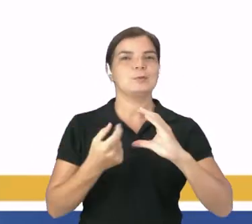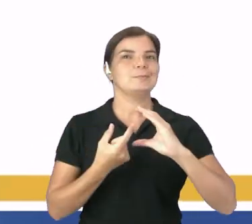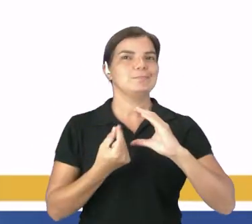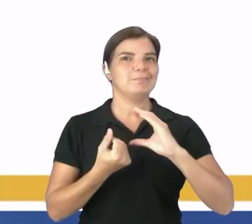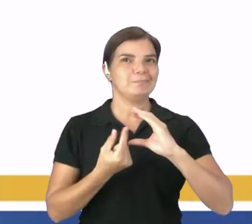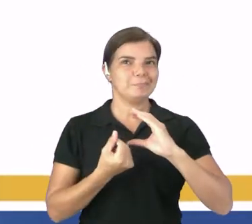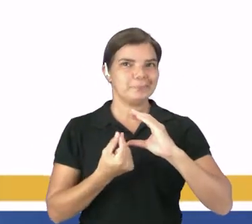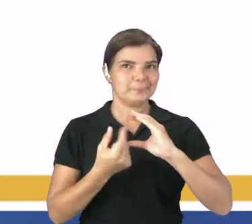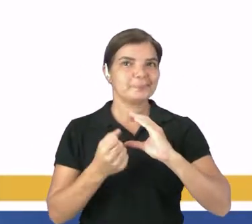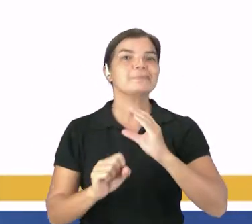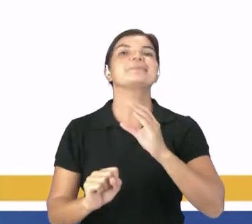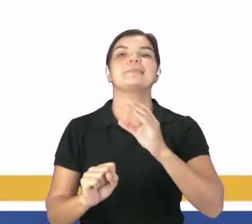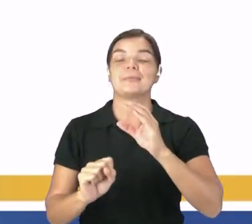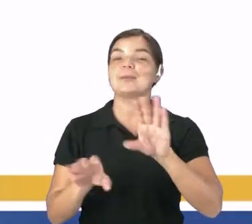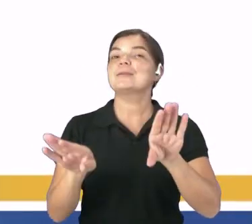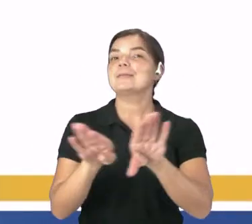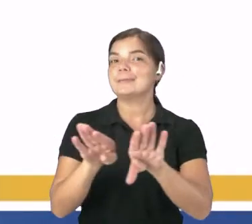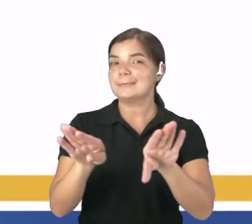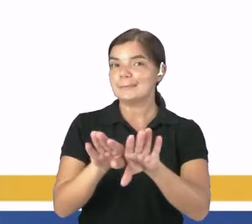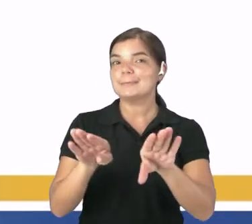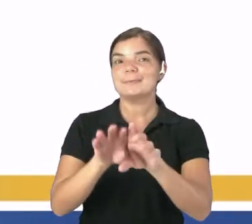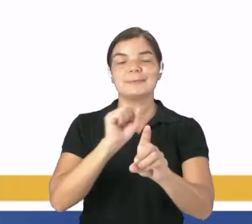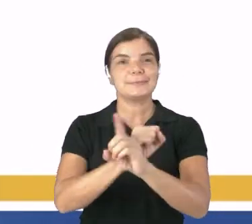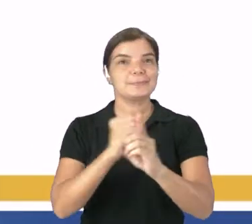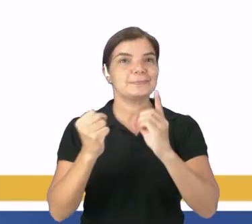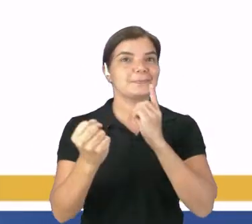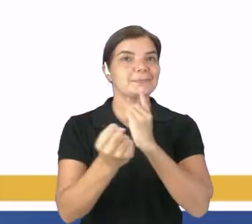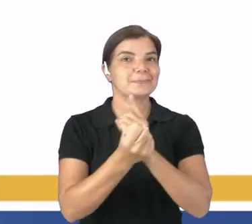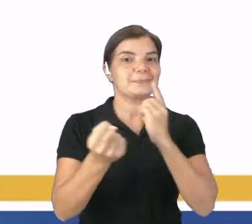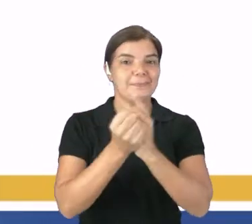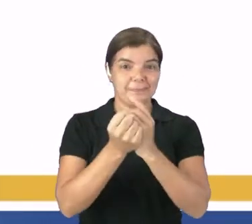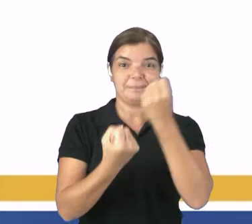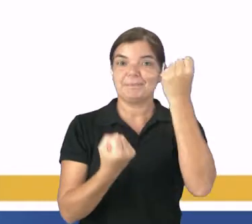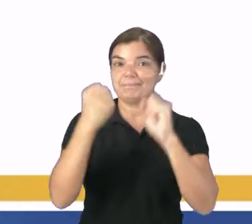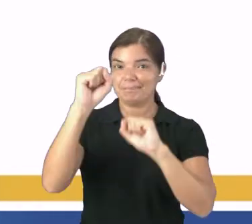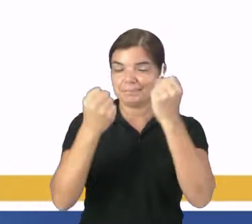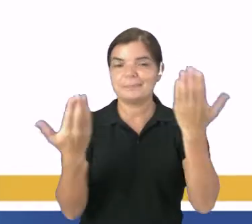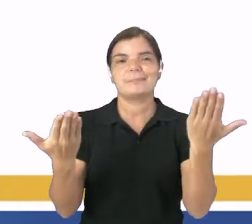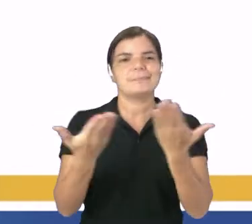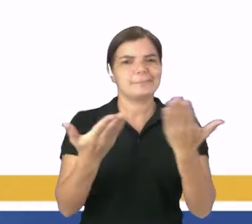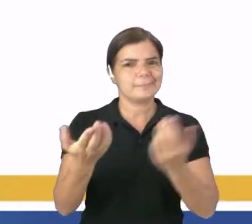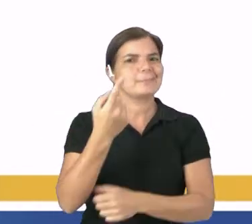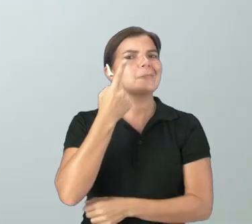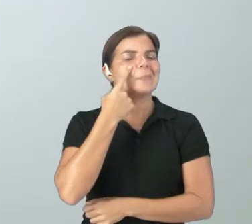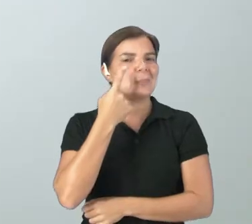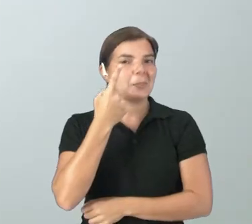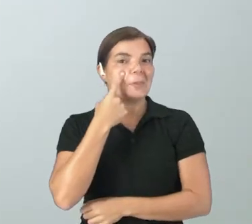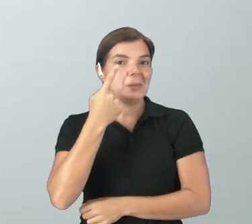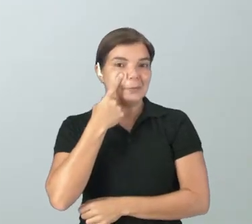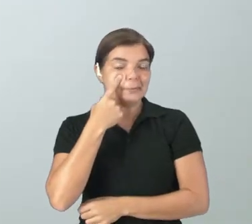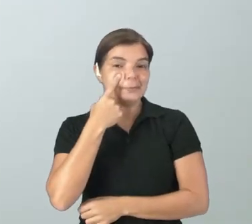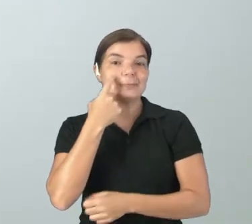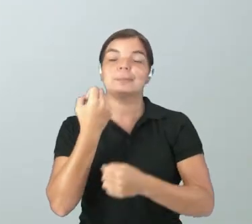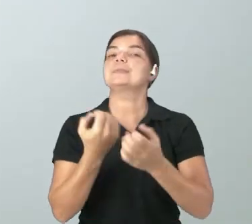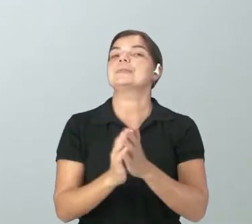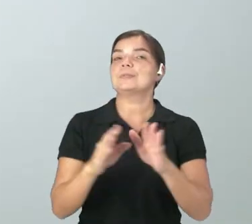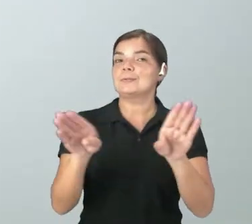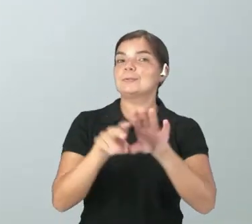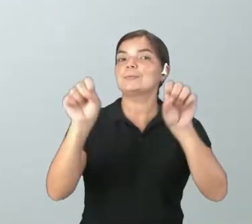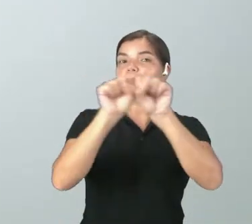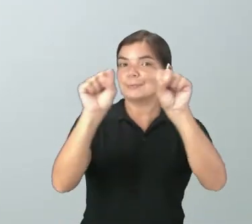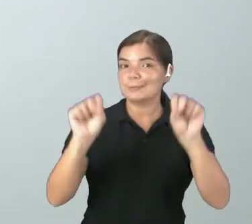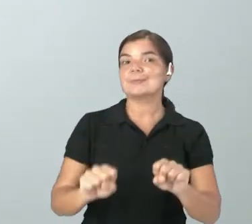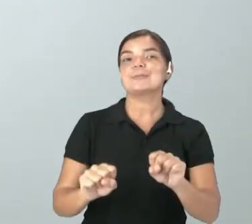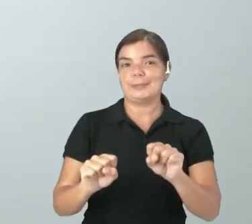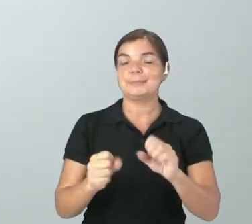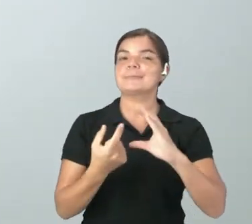capitalista e as sociedades industriais do século XIX, mas também sobre como que é hoje em dia, né? Porque a gente vive sobre o sistema capitalista,